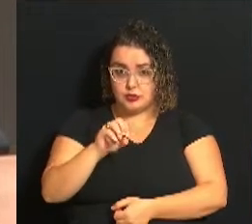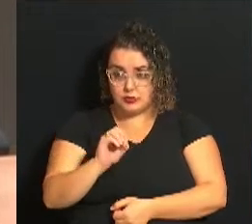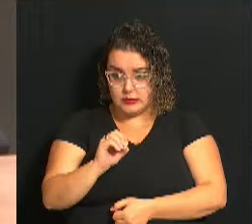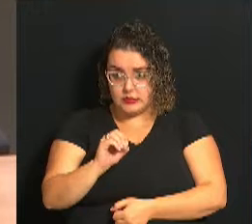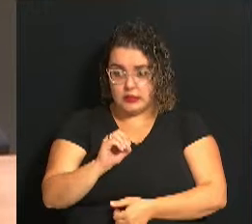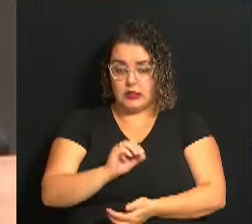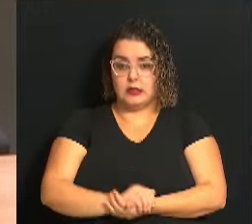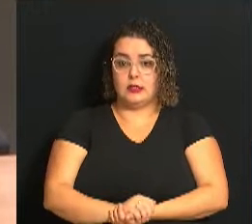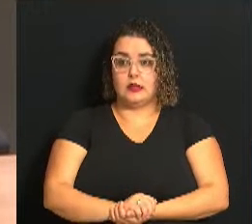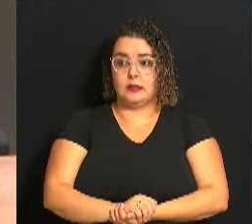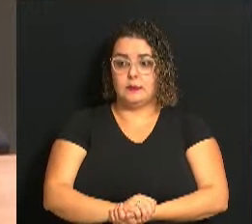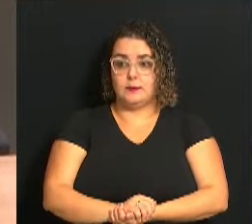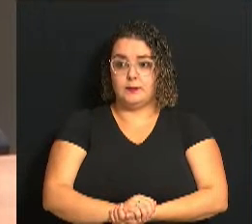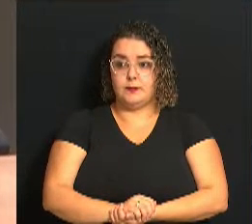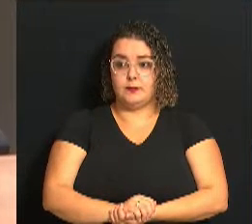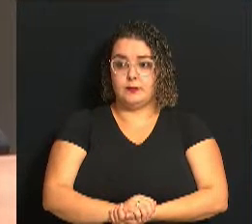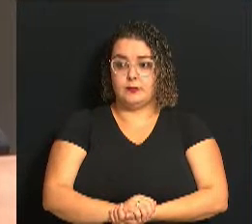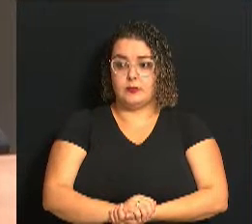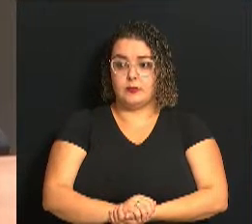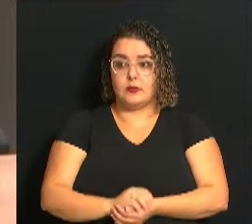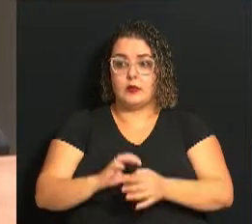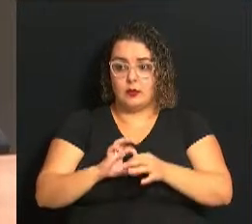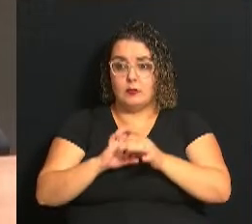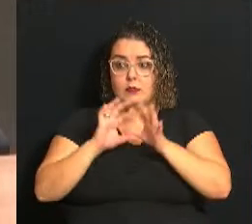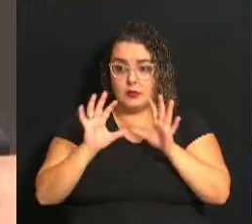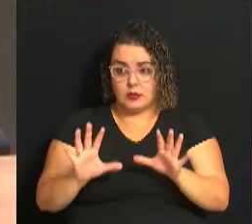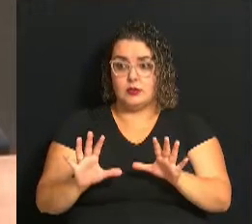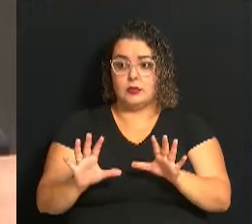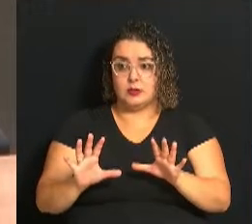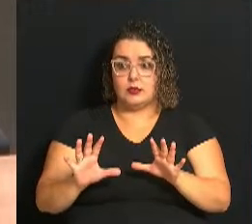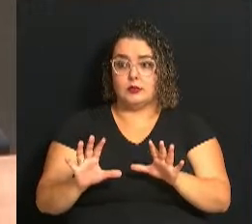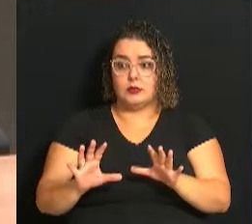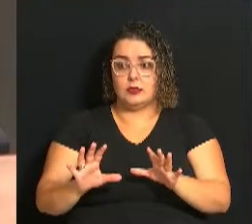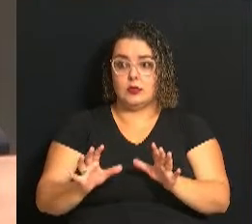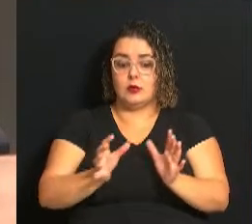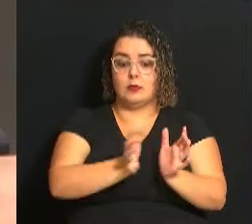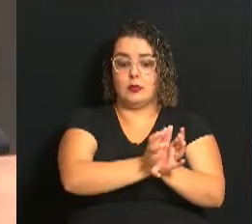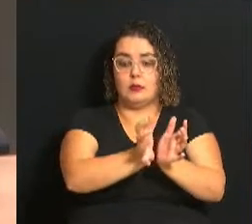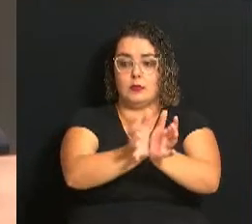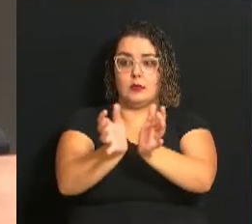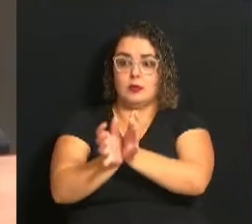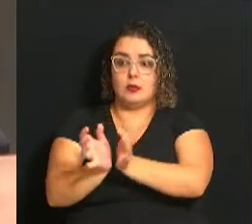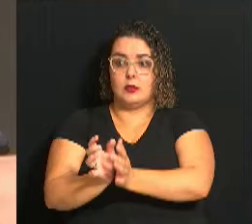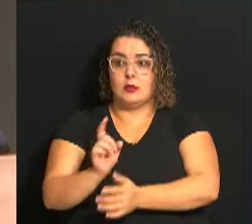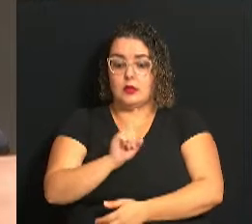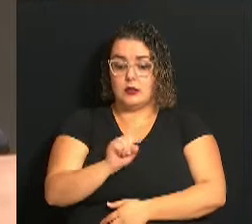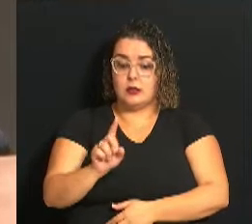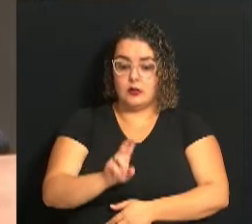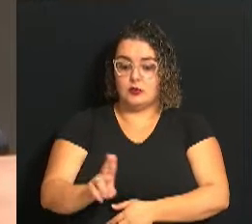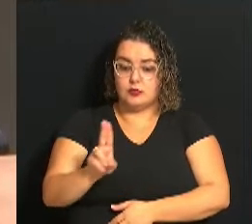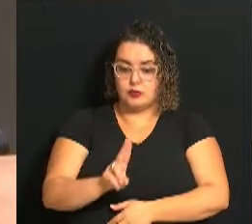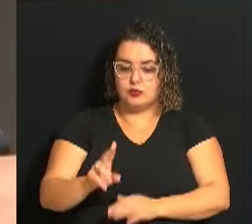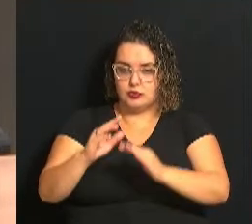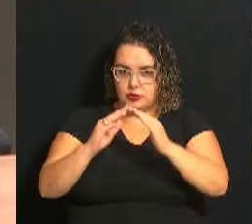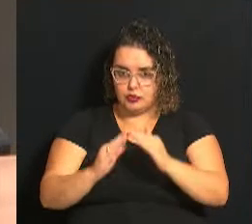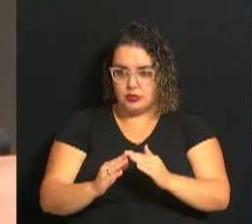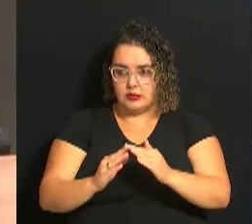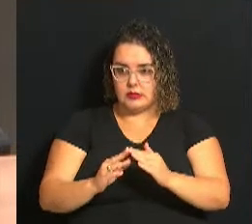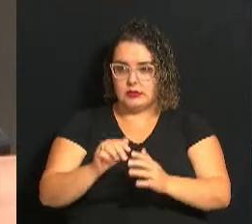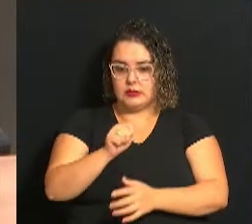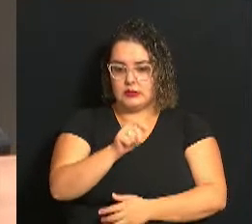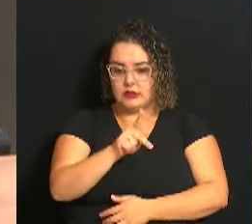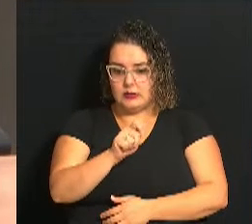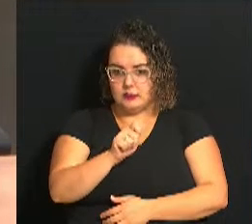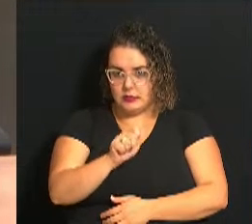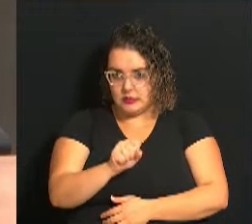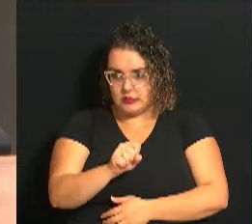que fala: serão permitidas as seguintes subcategorias de uso não residencial nas RAPA, só para mencionar.